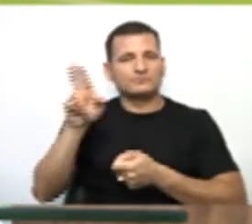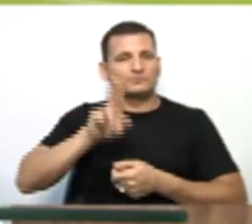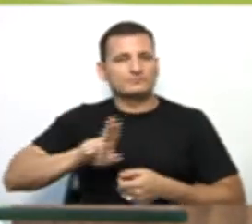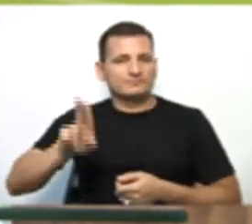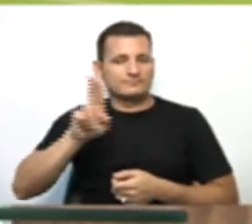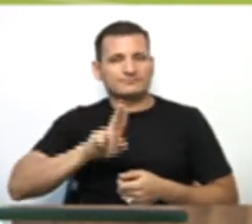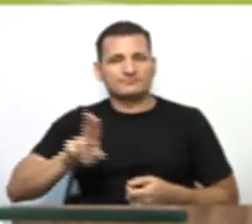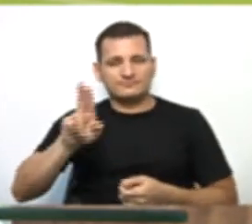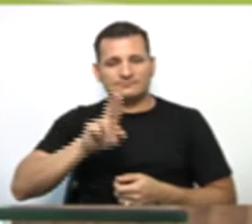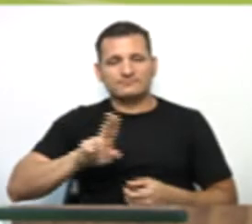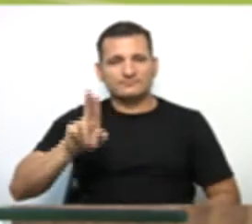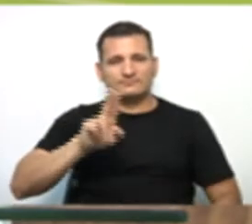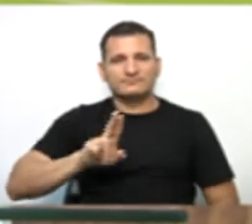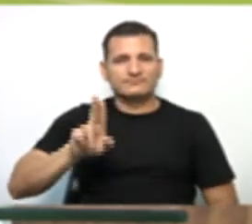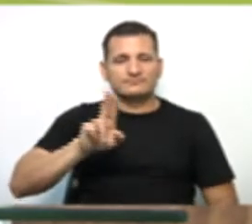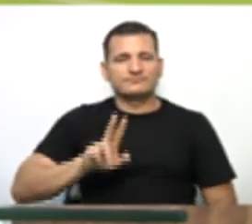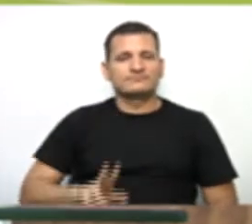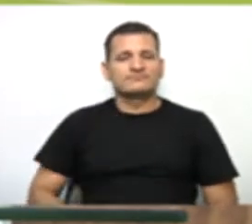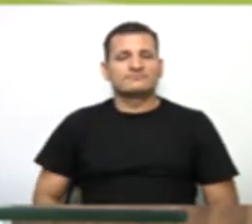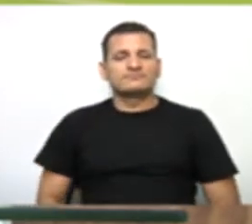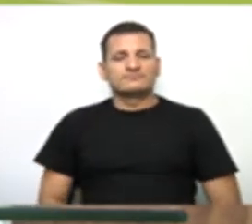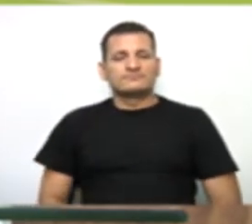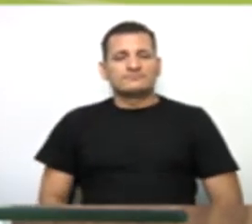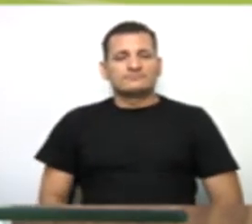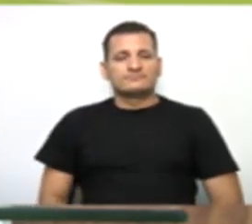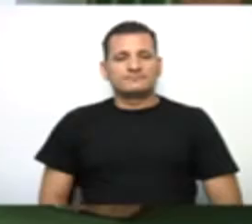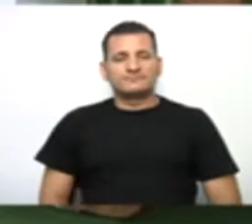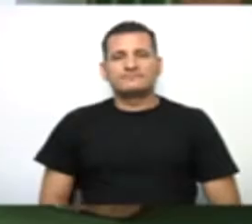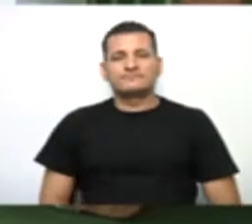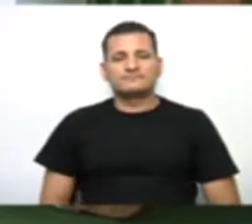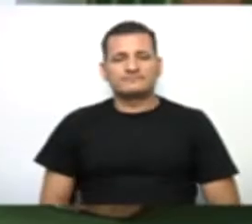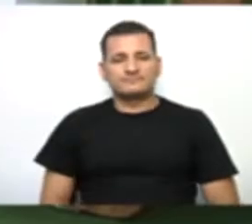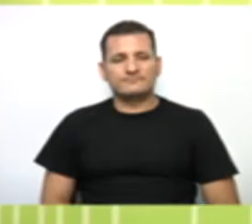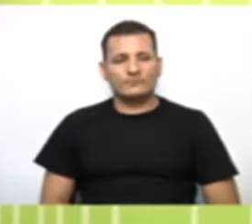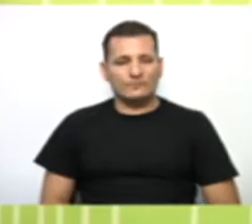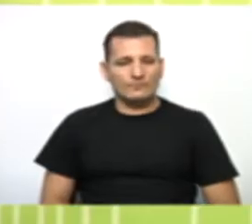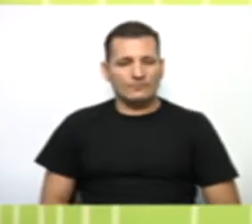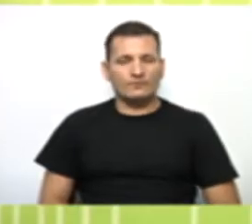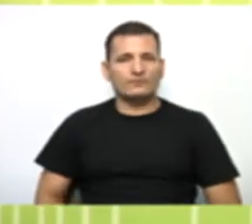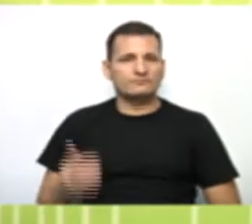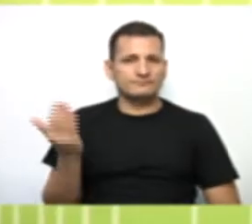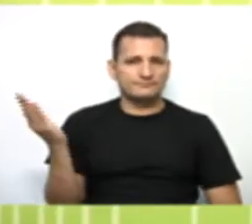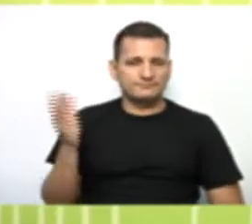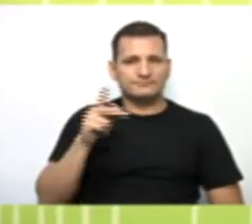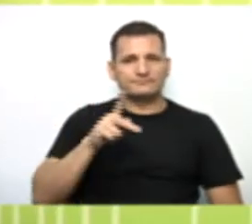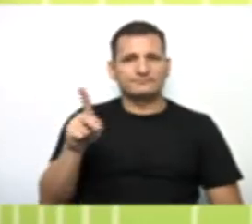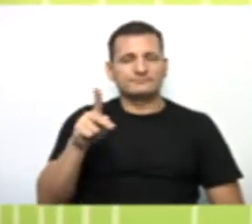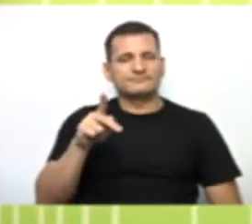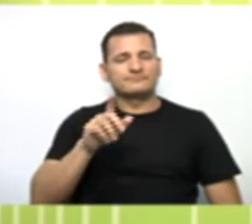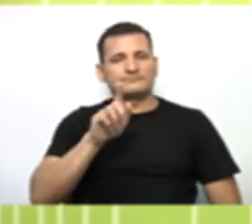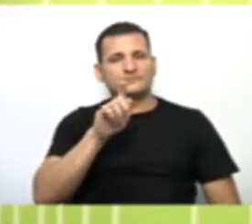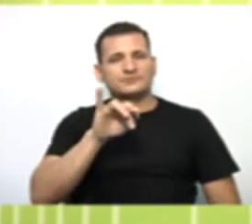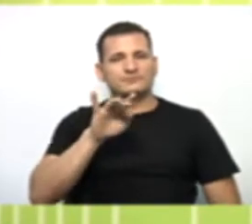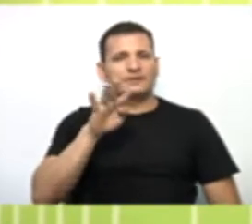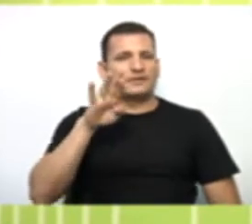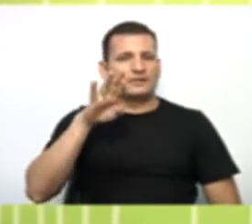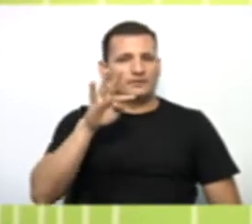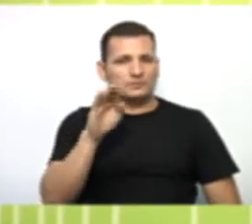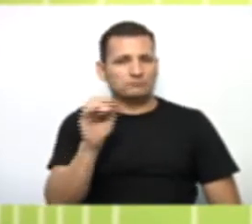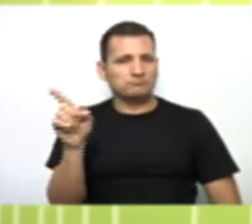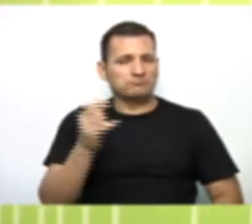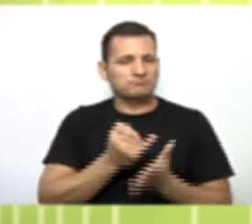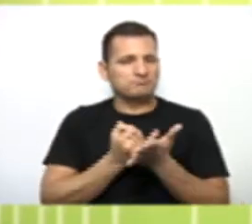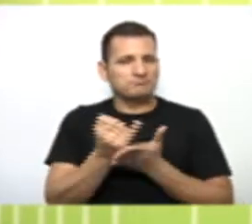três etapas aí da negociação de uma forma bastante adequada, professor. Legal. O professor Gilberto fez uma introdução, deu uma resumida e já